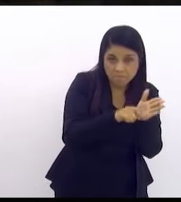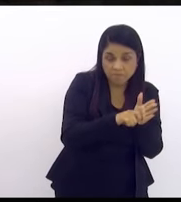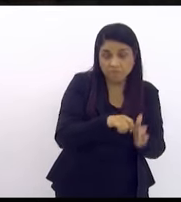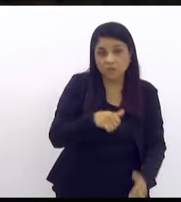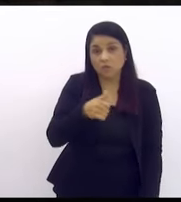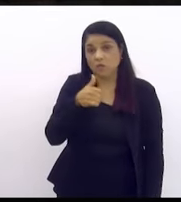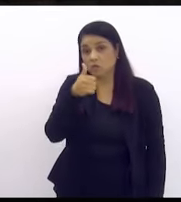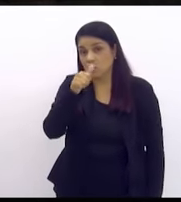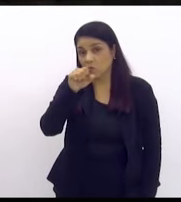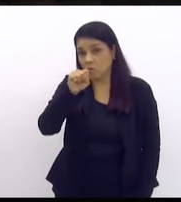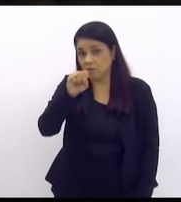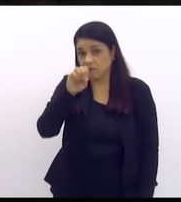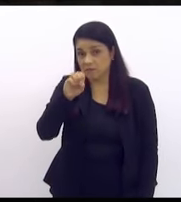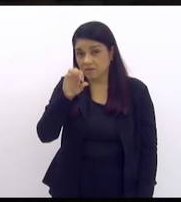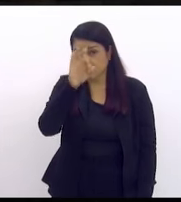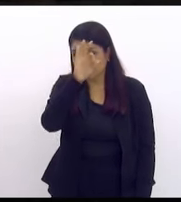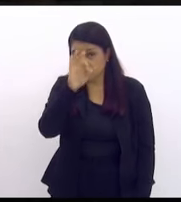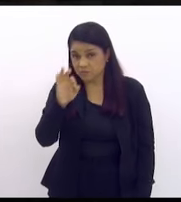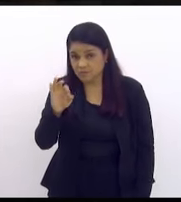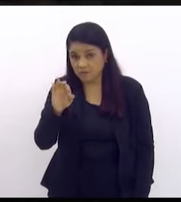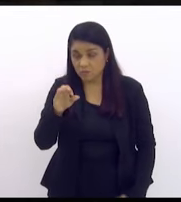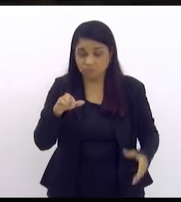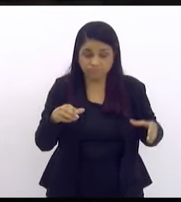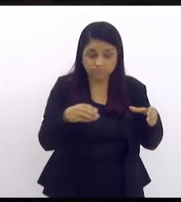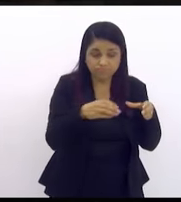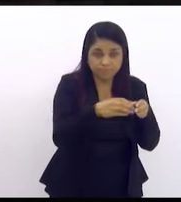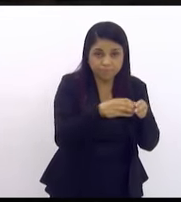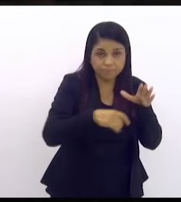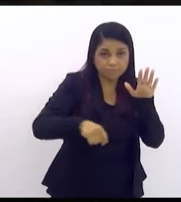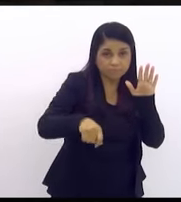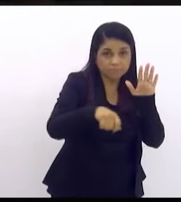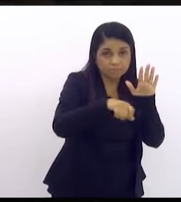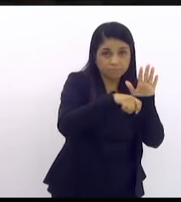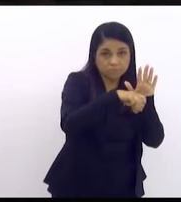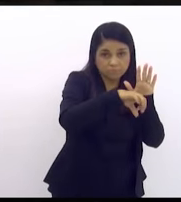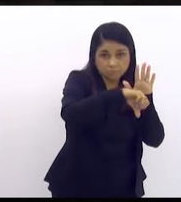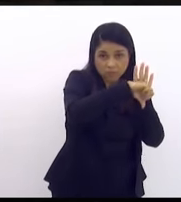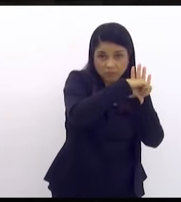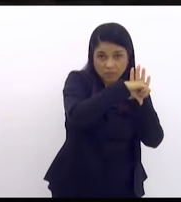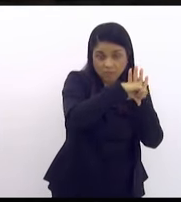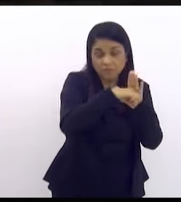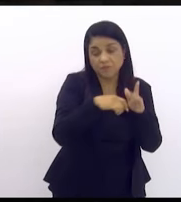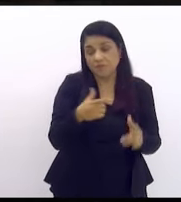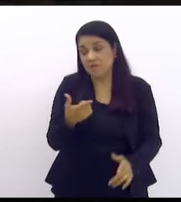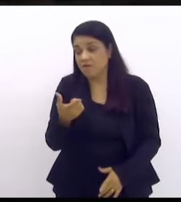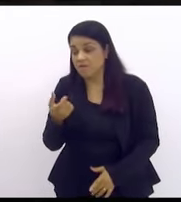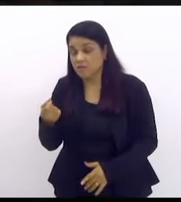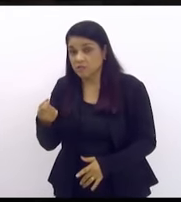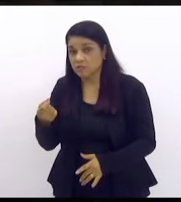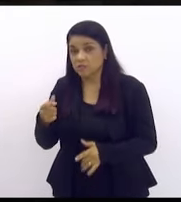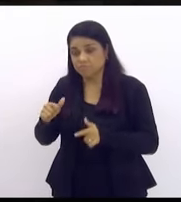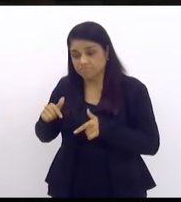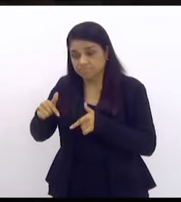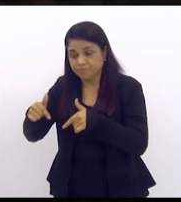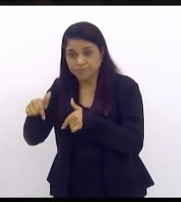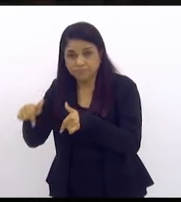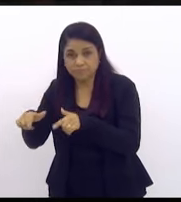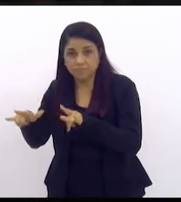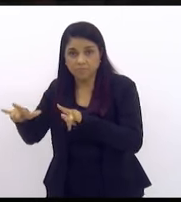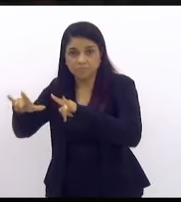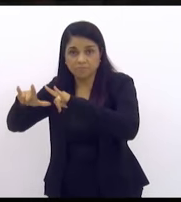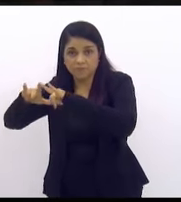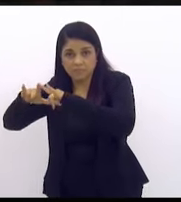80% é de ação do narcotráfico e 20% de ação das milícias.